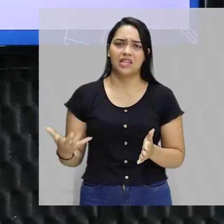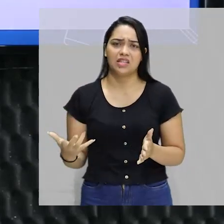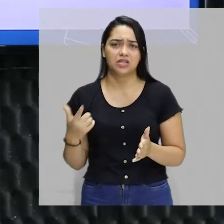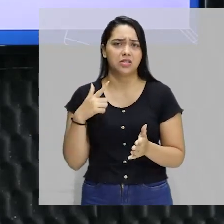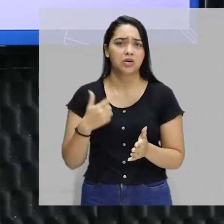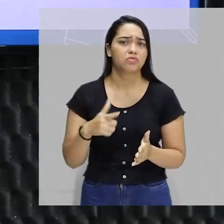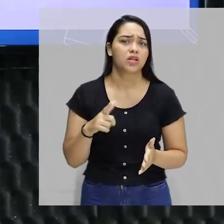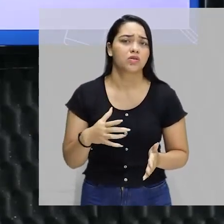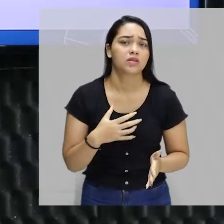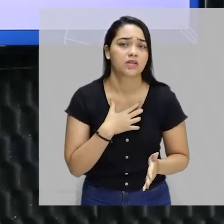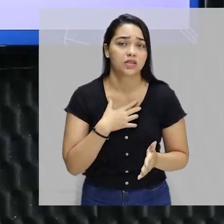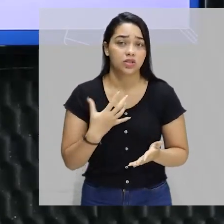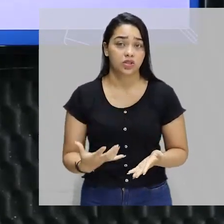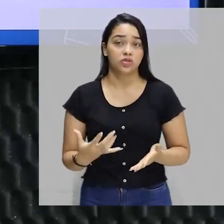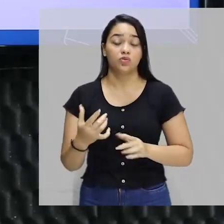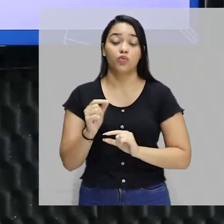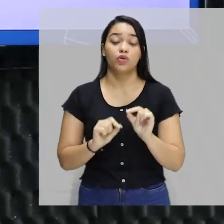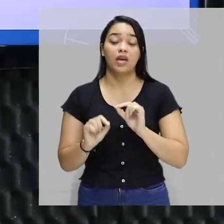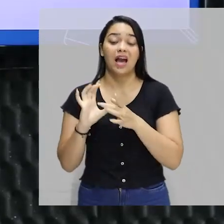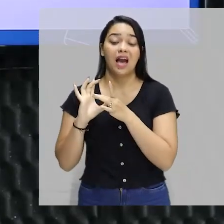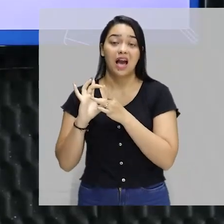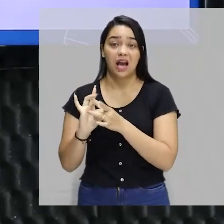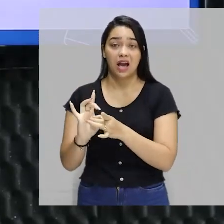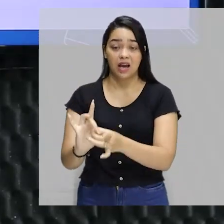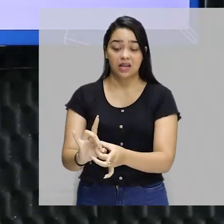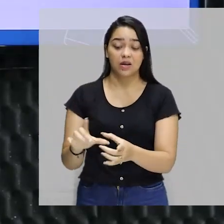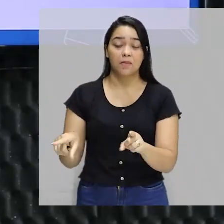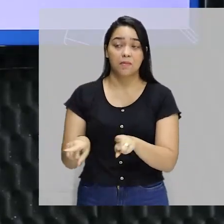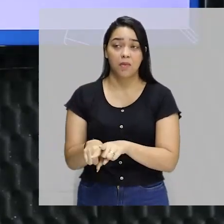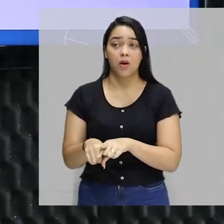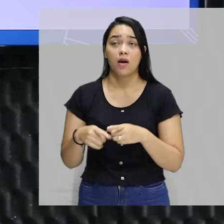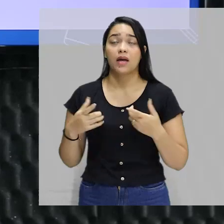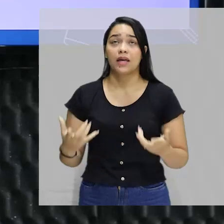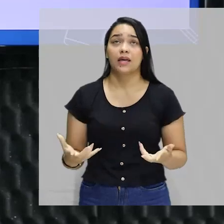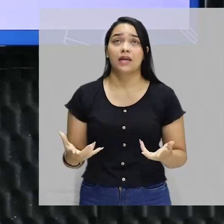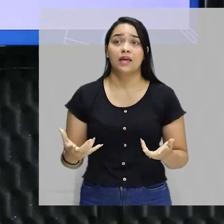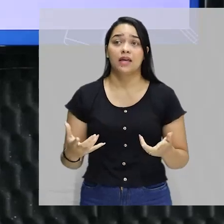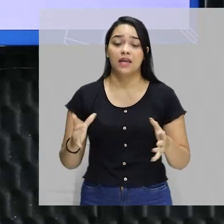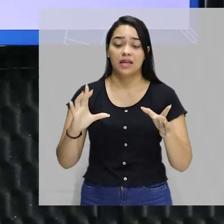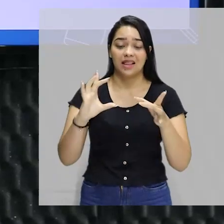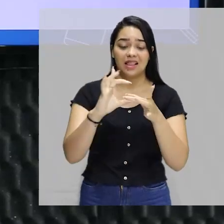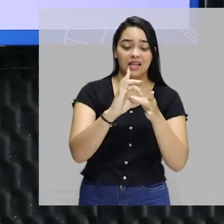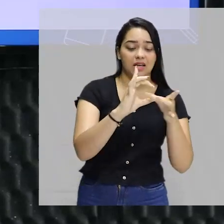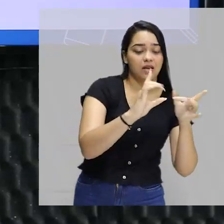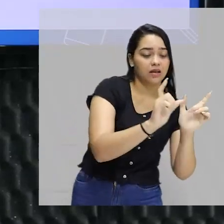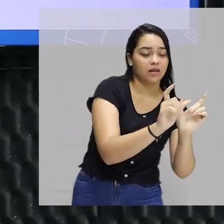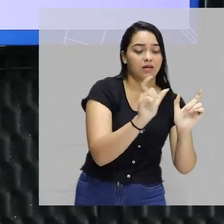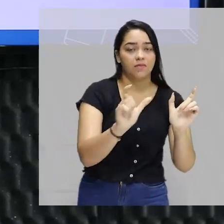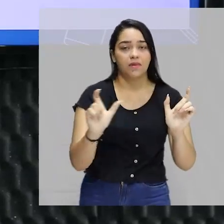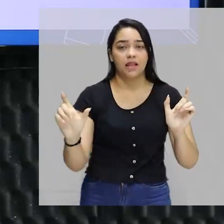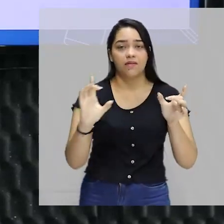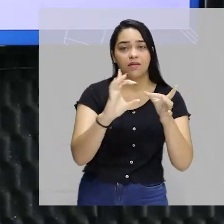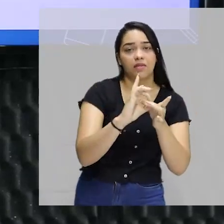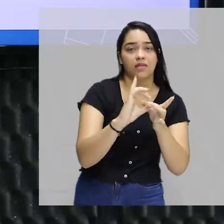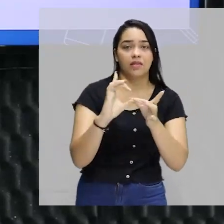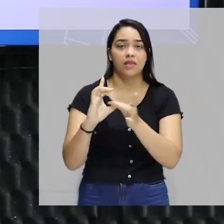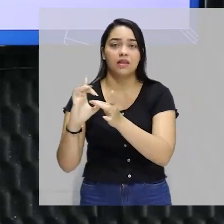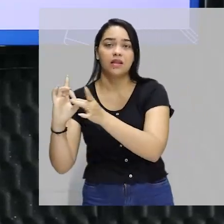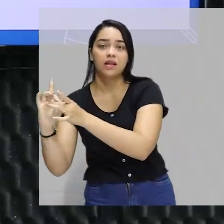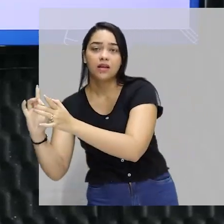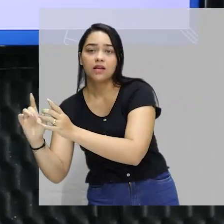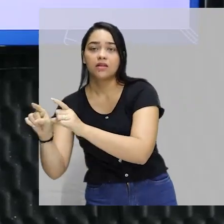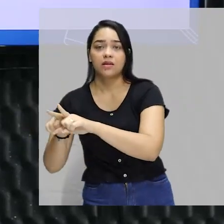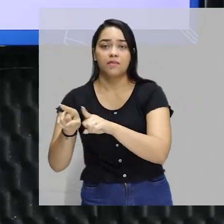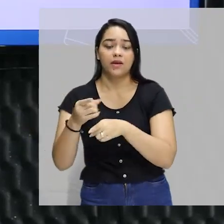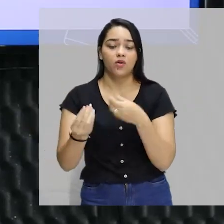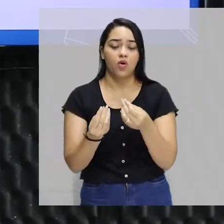sem sentido. Enquanto que a coesão são os elementos que vão ligando esse texto, né? A gente costuma dizer que um